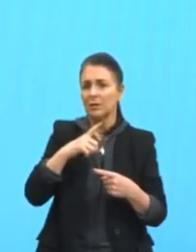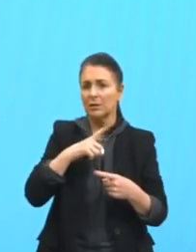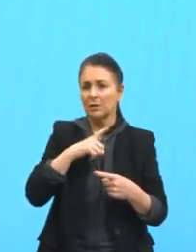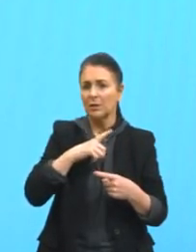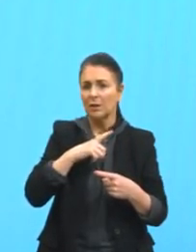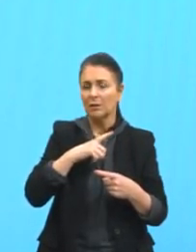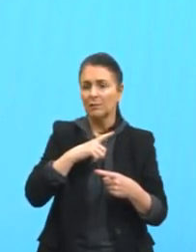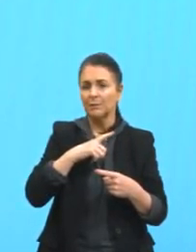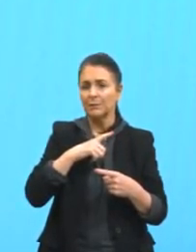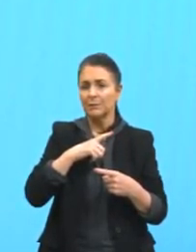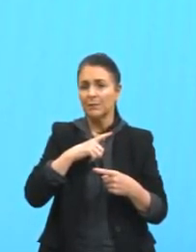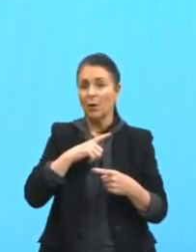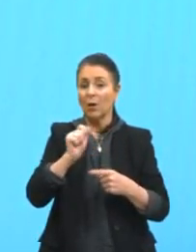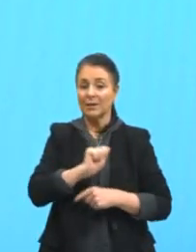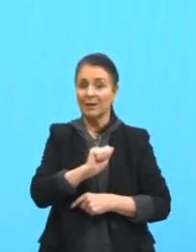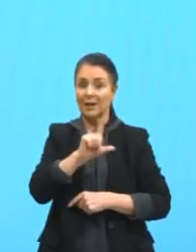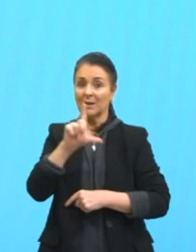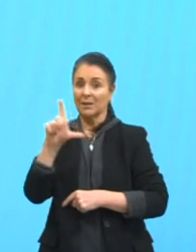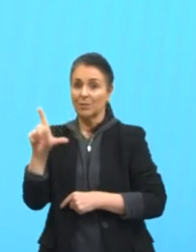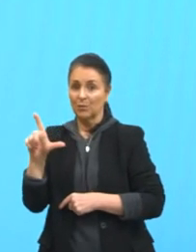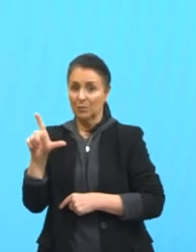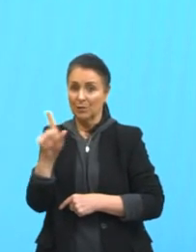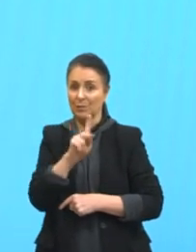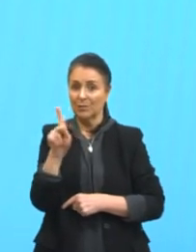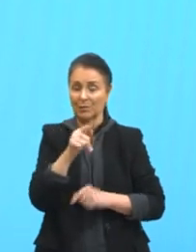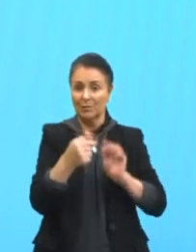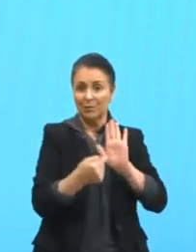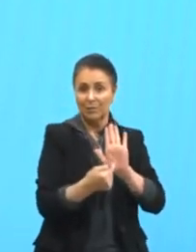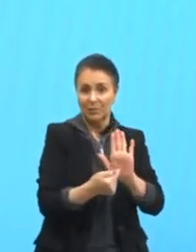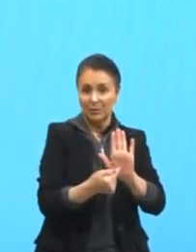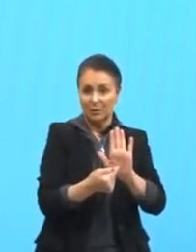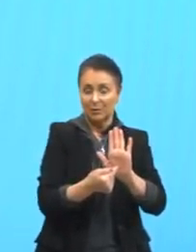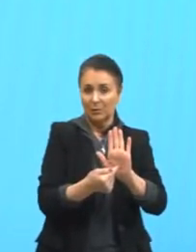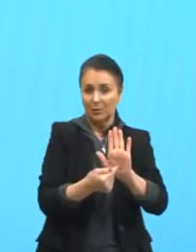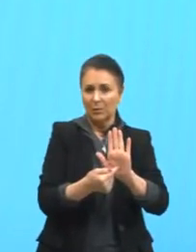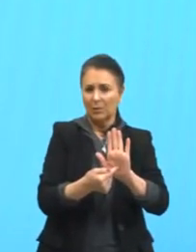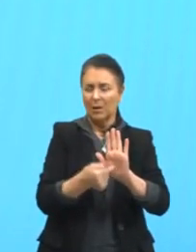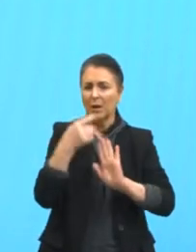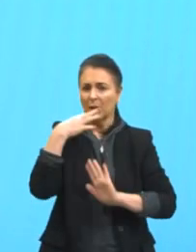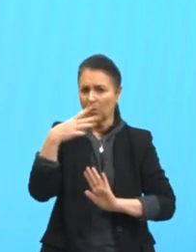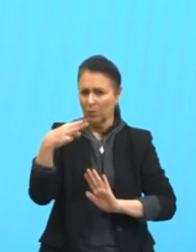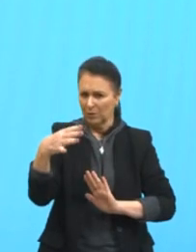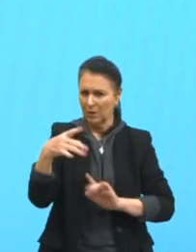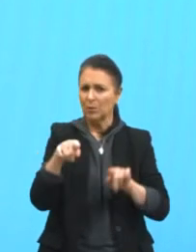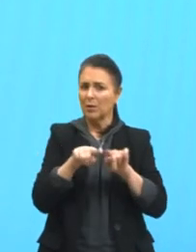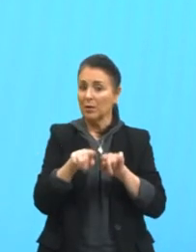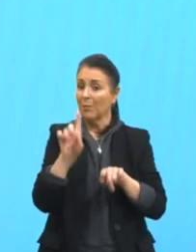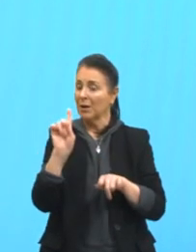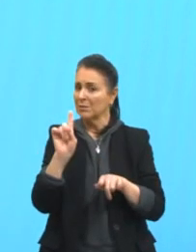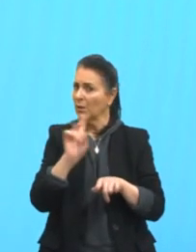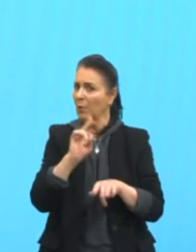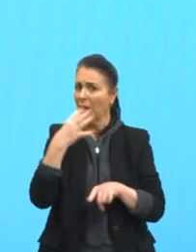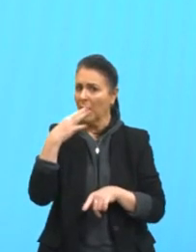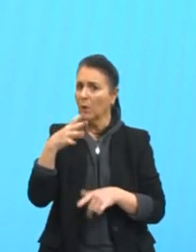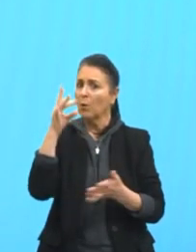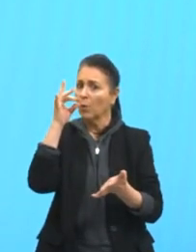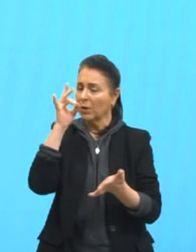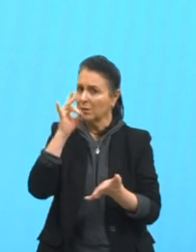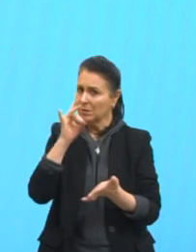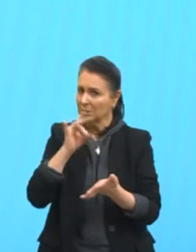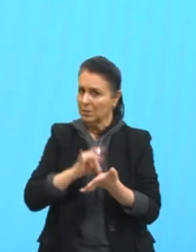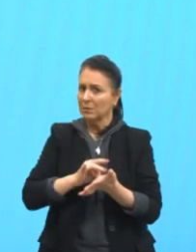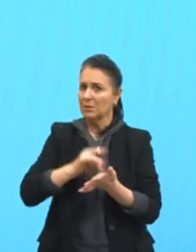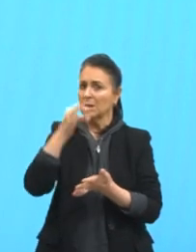T que essa esse aqui em azul claro que tá colorido artificialmente para a gente ter uma diferenciação